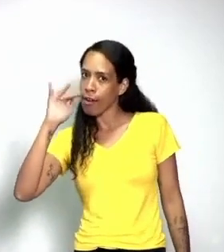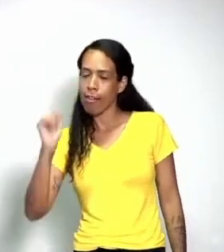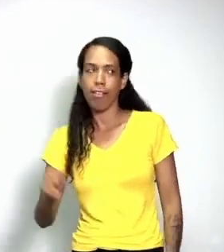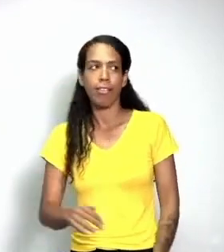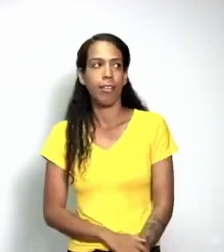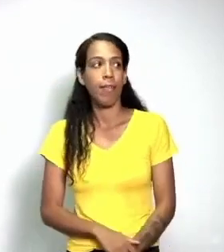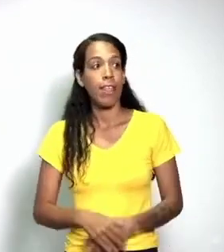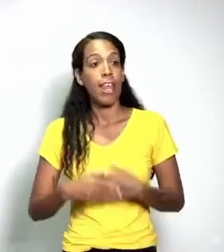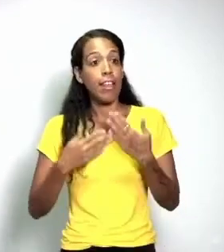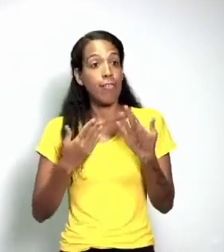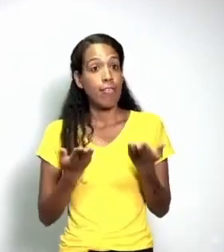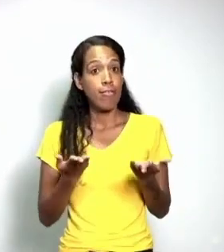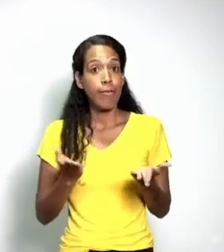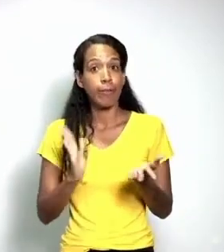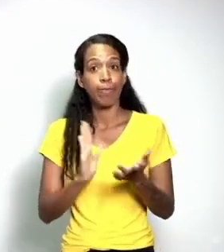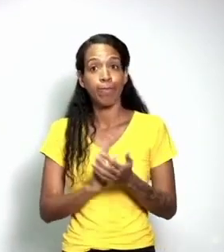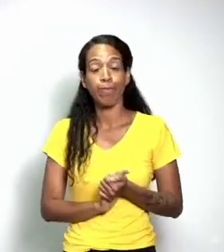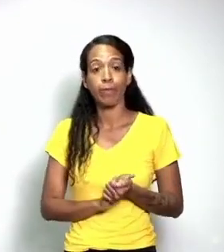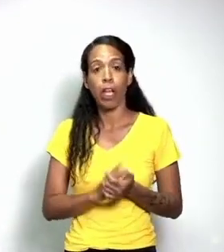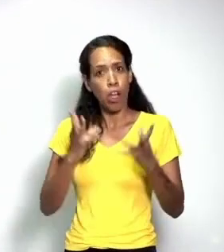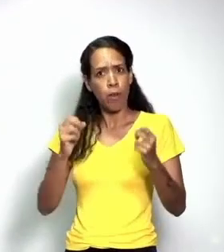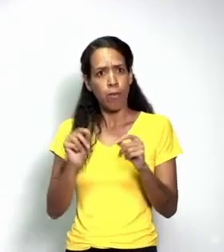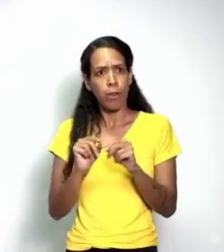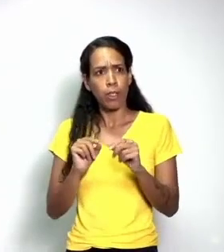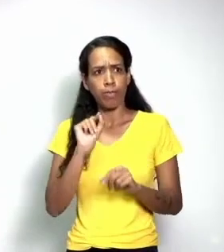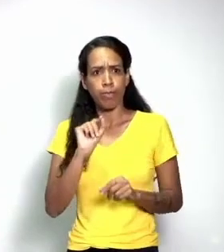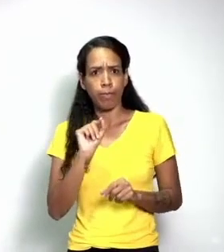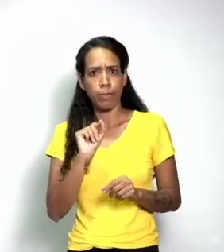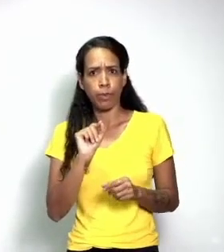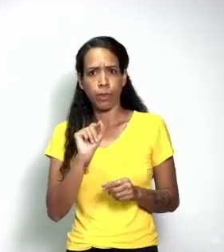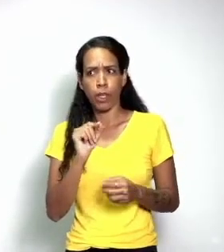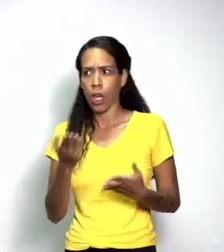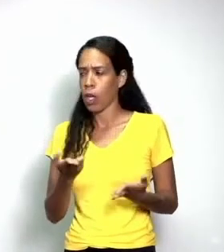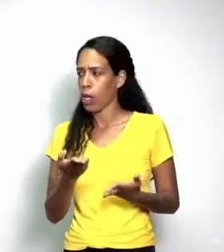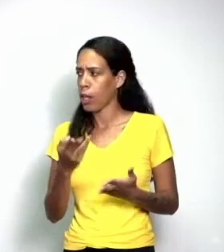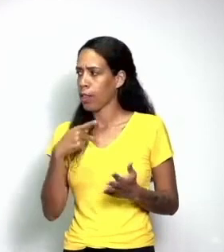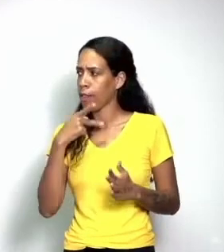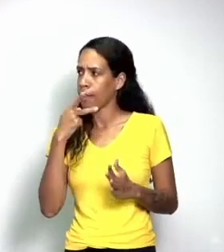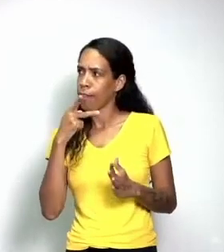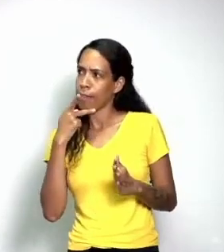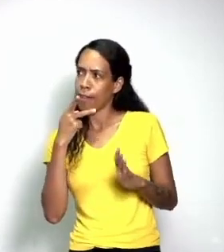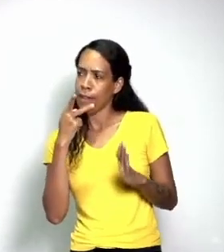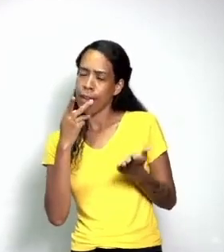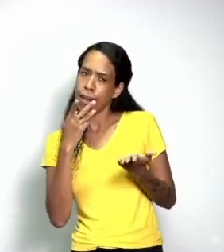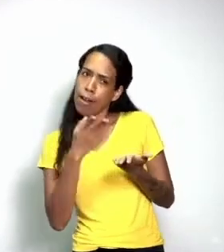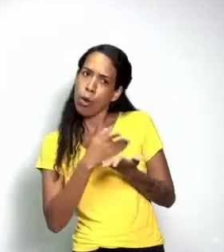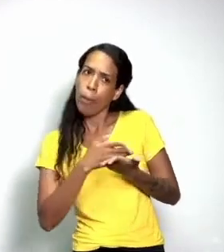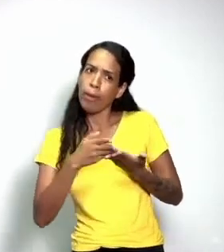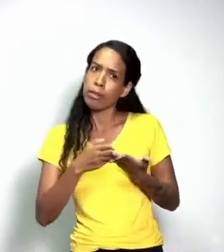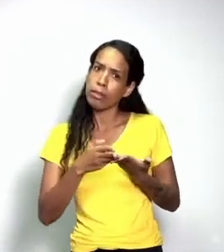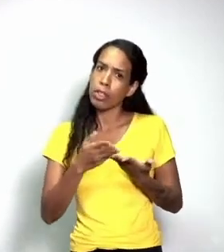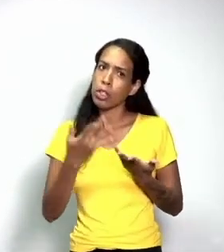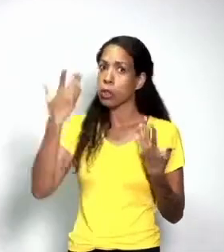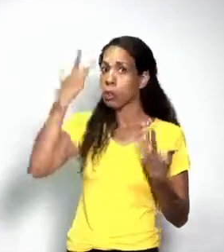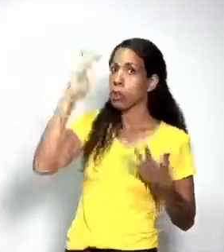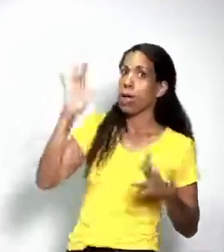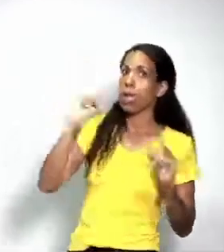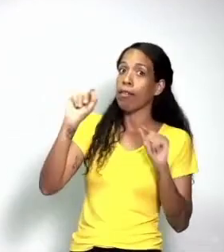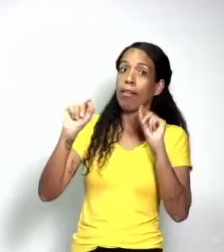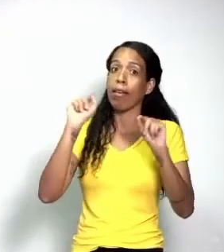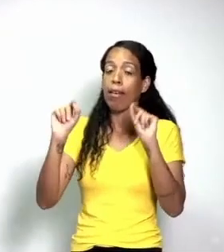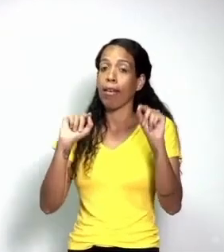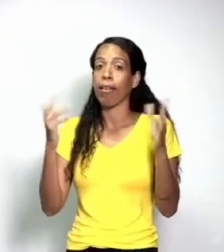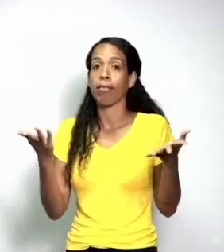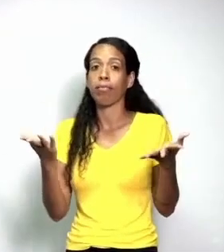Então, Então, gente, gente, fazer fazer o o que que tem tem que que fazer fazer e e passar passar para a para a Bruna, Bruna, né? né? Claro. Claro. Você Você começa começa ou ou eu começo? começa? Que Que a a gente gente nunca nunca sabe. sabe.